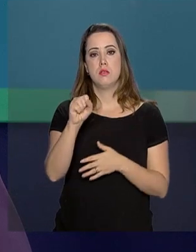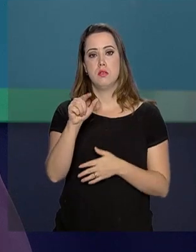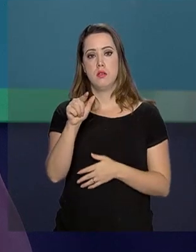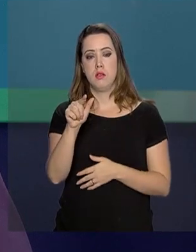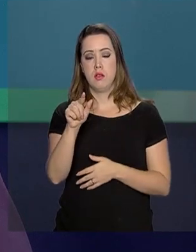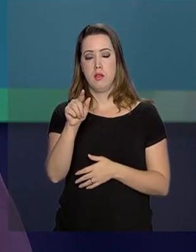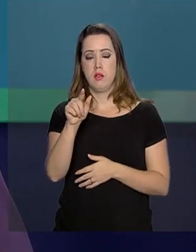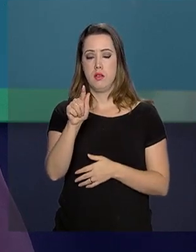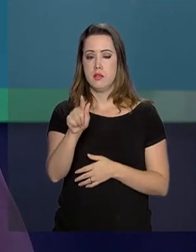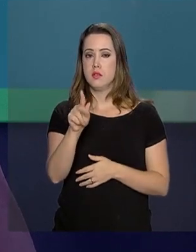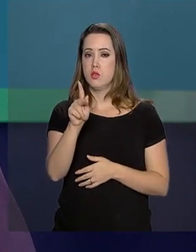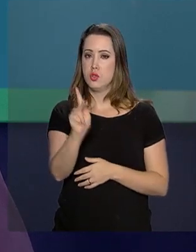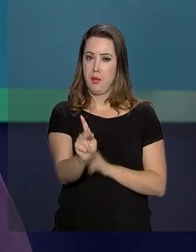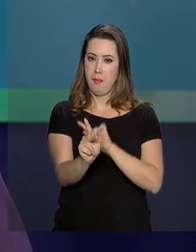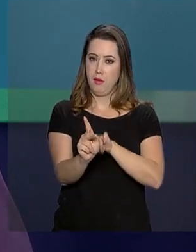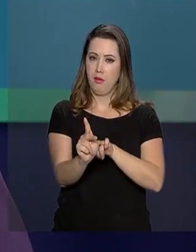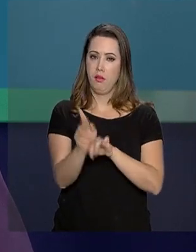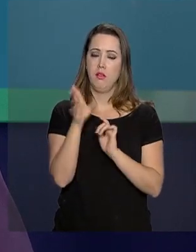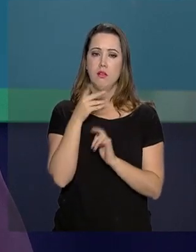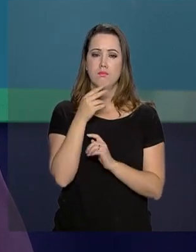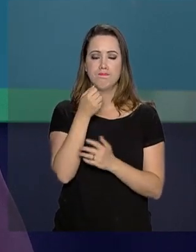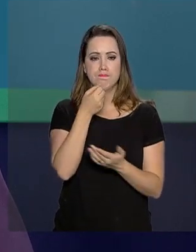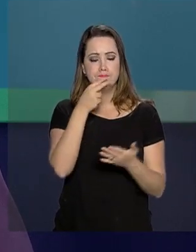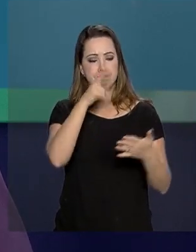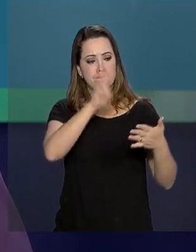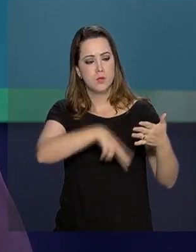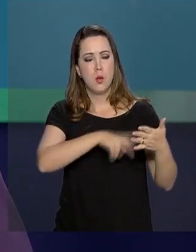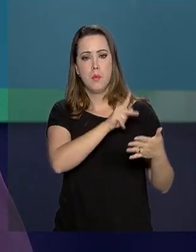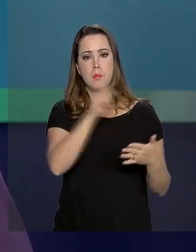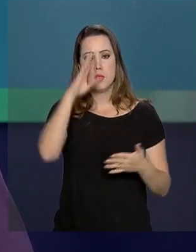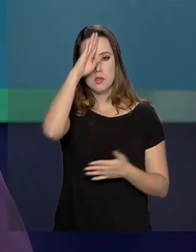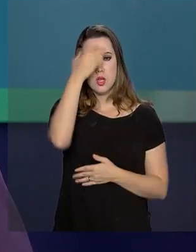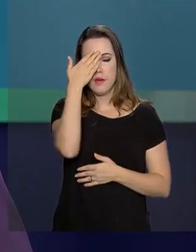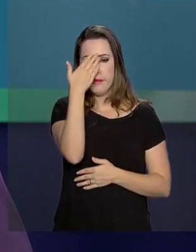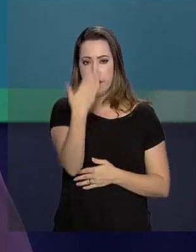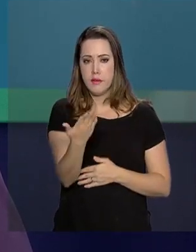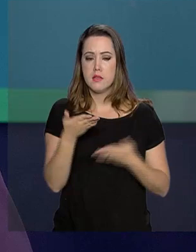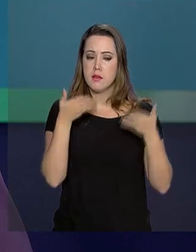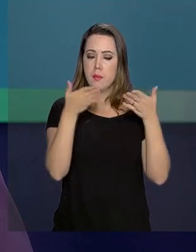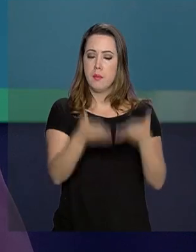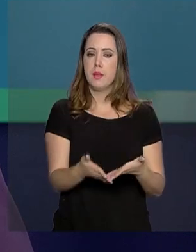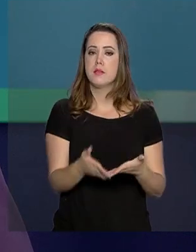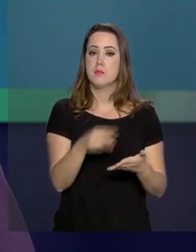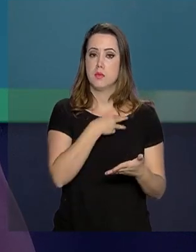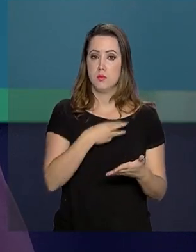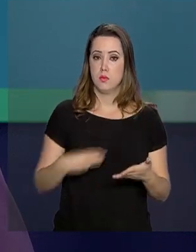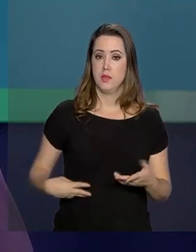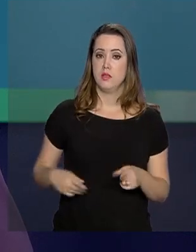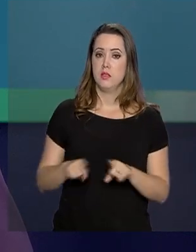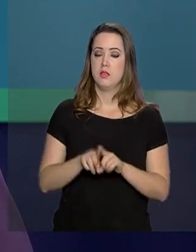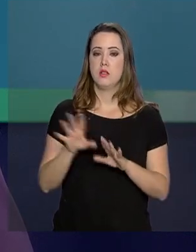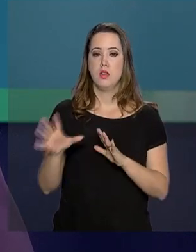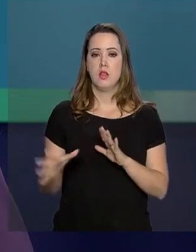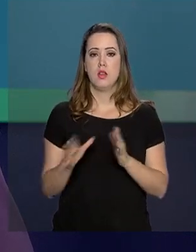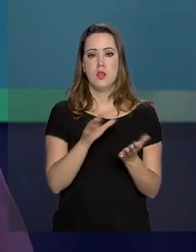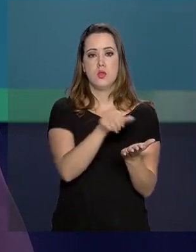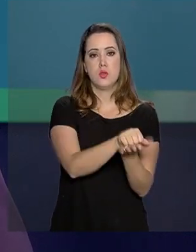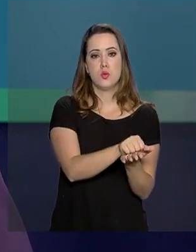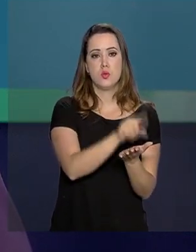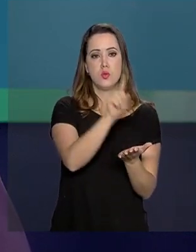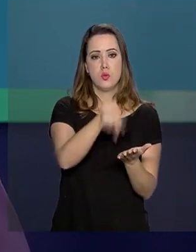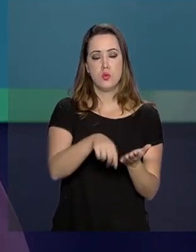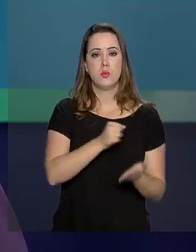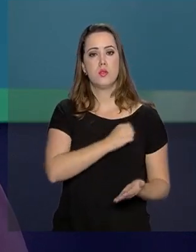nota lida pelo porta-voz o presidente Jair bolsonaro agradece a participação de Bebiano quem assume a pasta é o